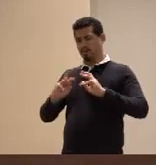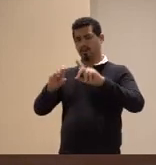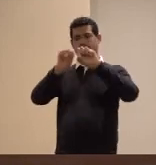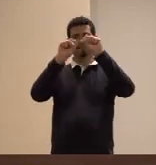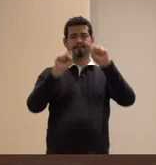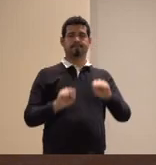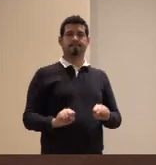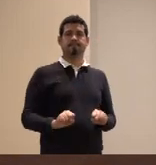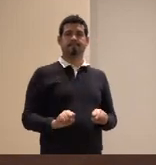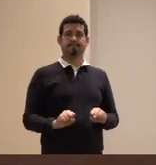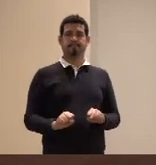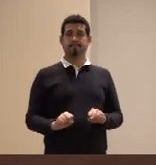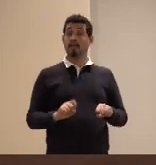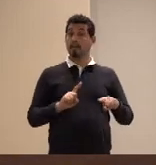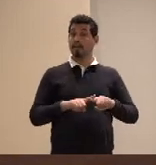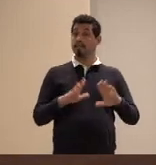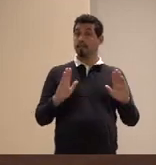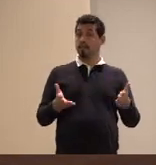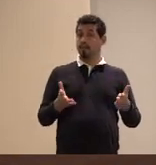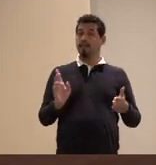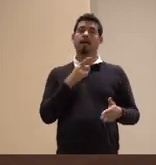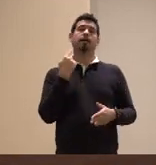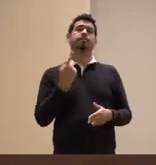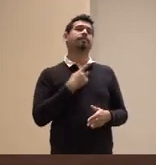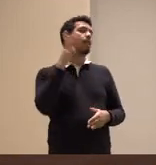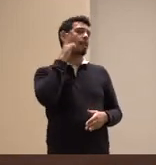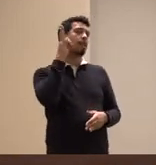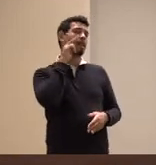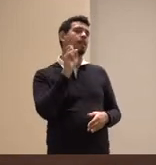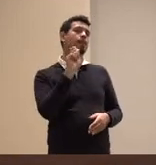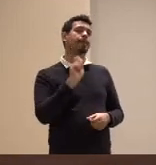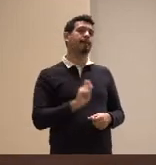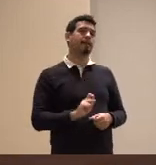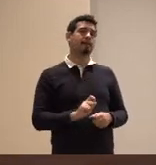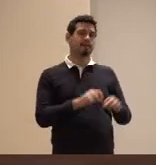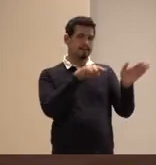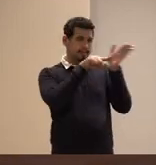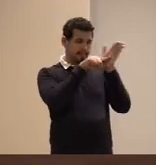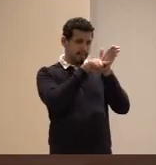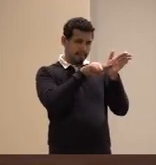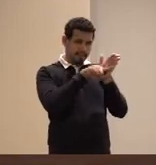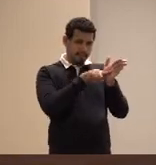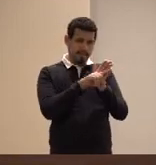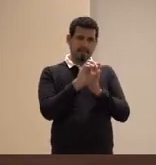sistema. E, nesse sentido, nós vamos lembrar aqui que a pesquisa